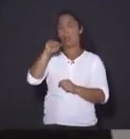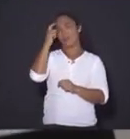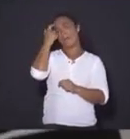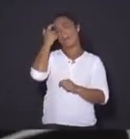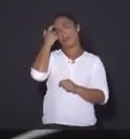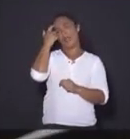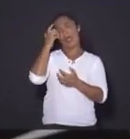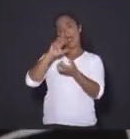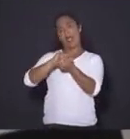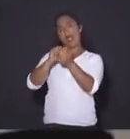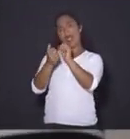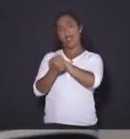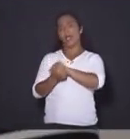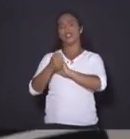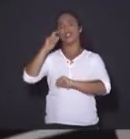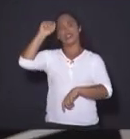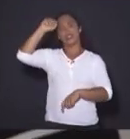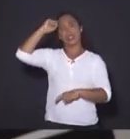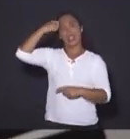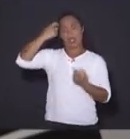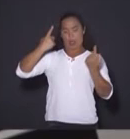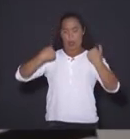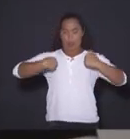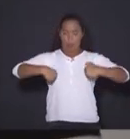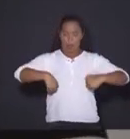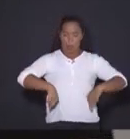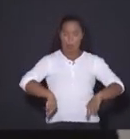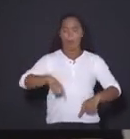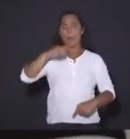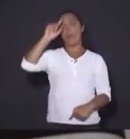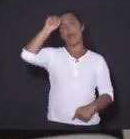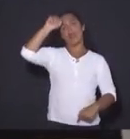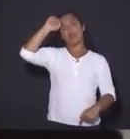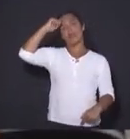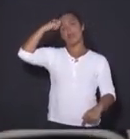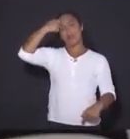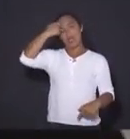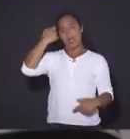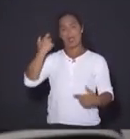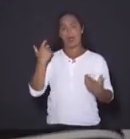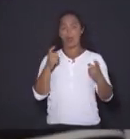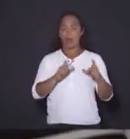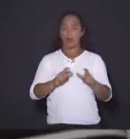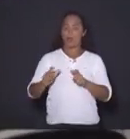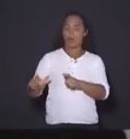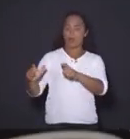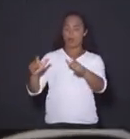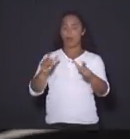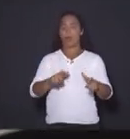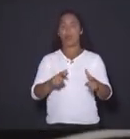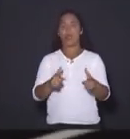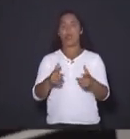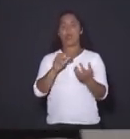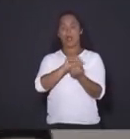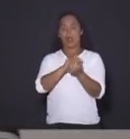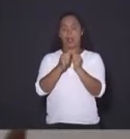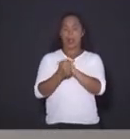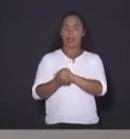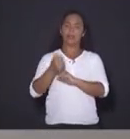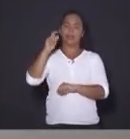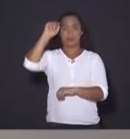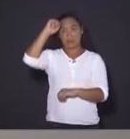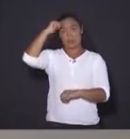pensar a arte negra corporeidade negra pensar espaços para artistas negros e negras nas